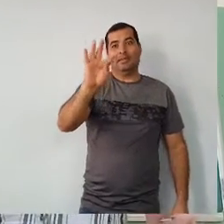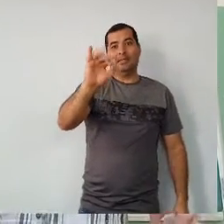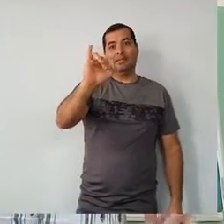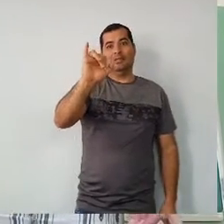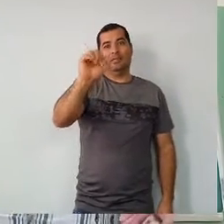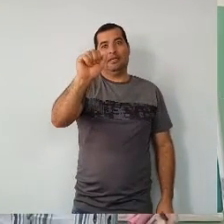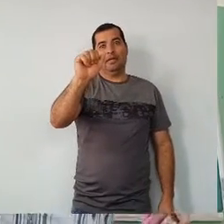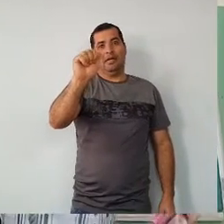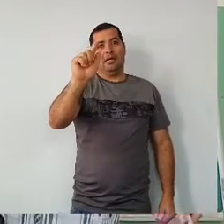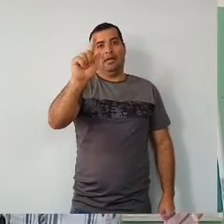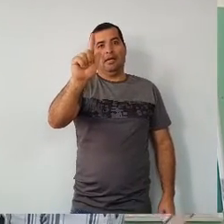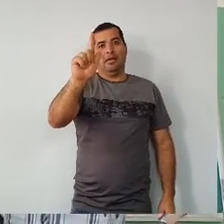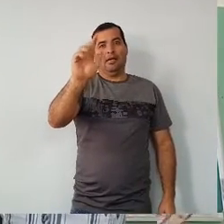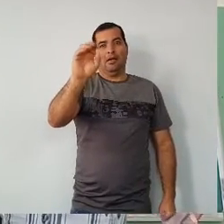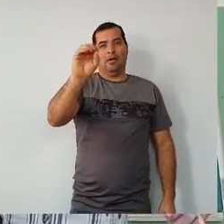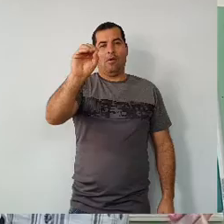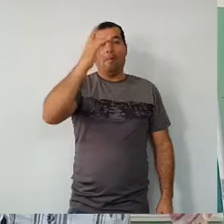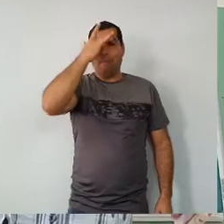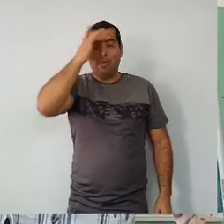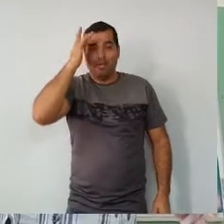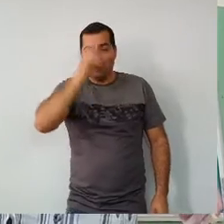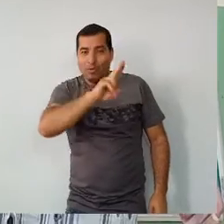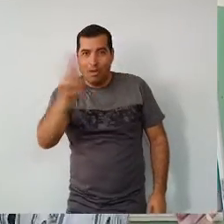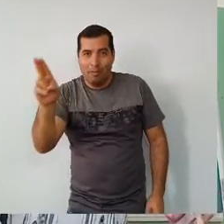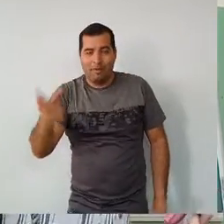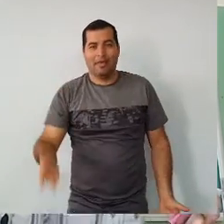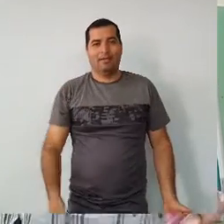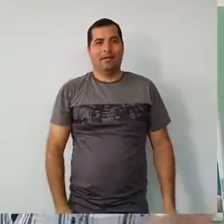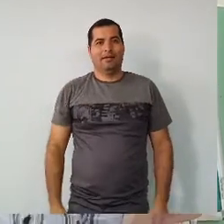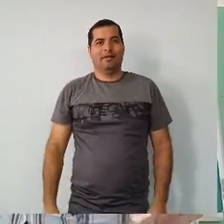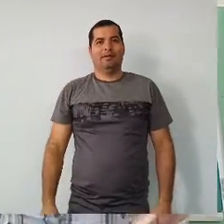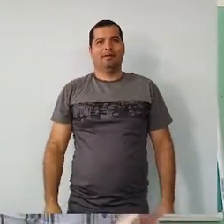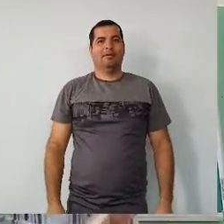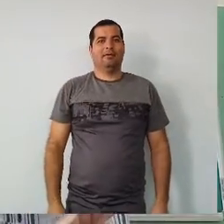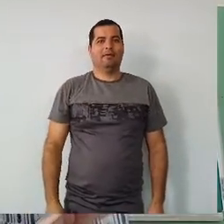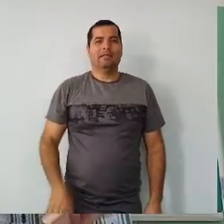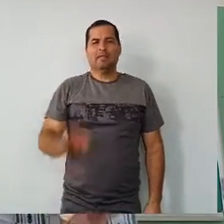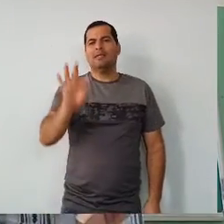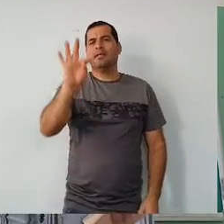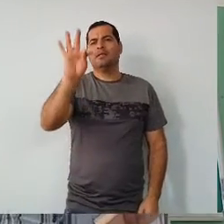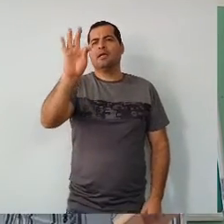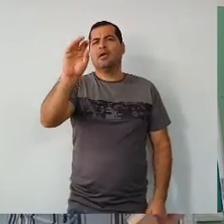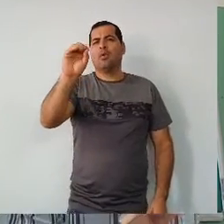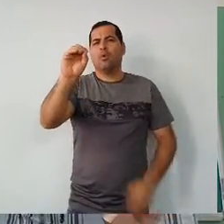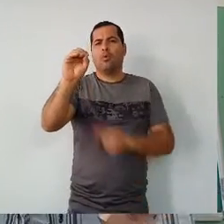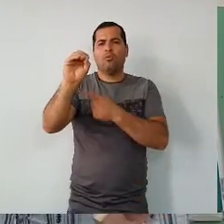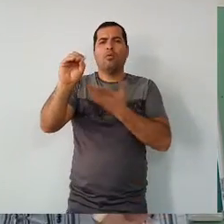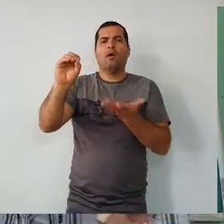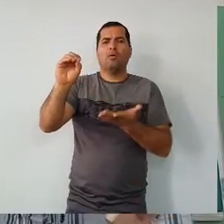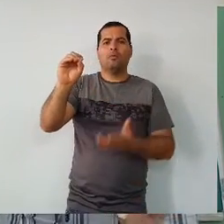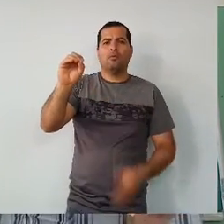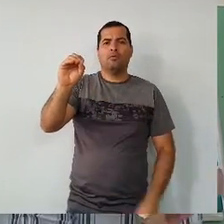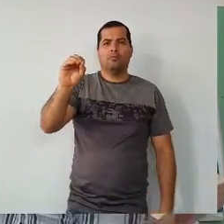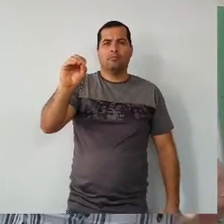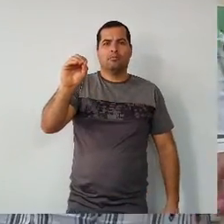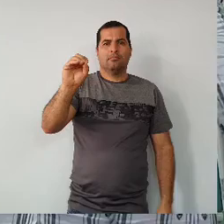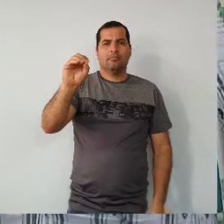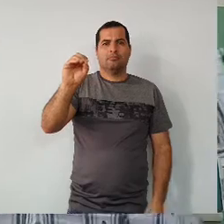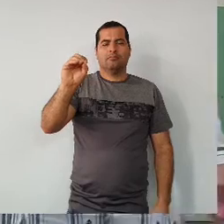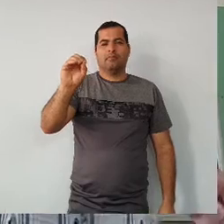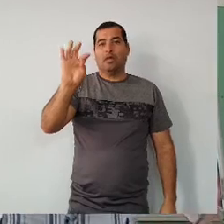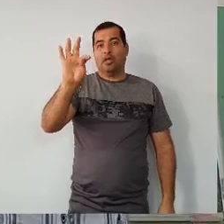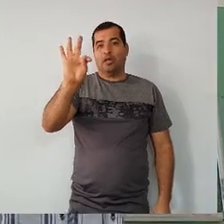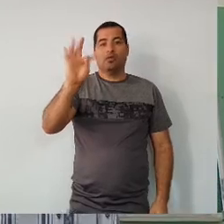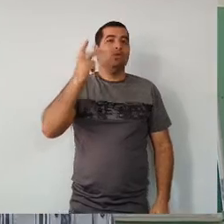tiago, nome de uma pessoa. Te com o, eu vou ter